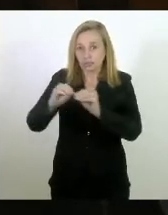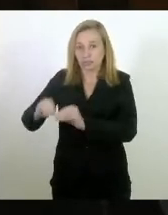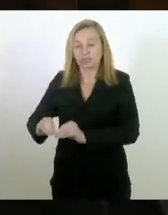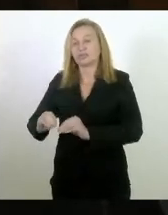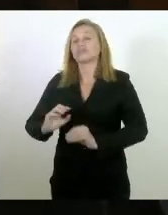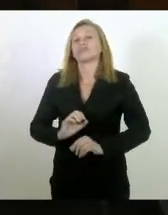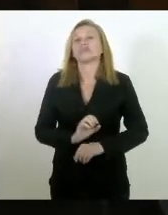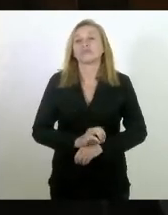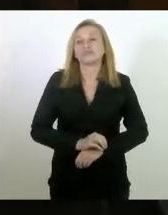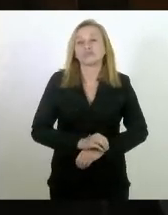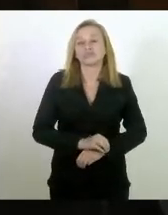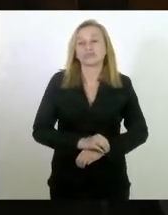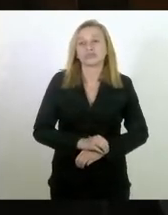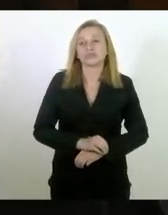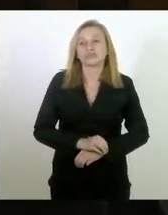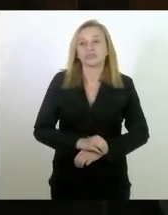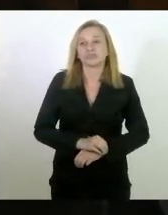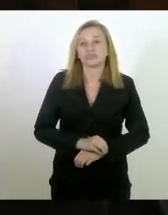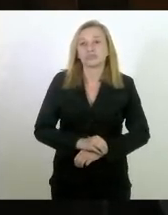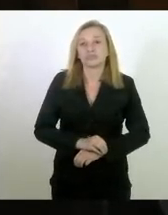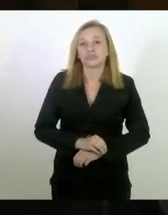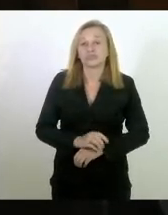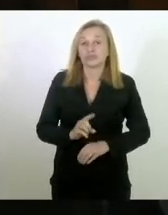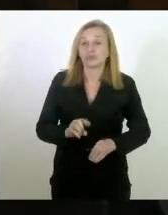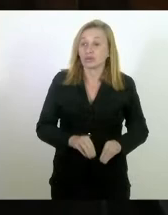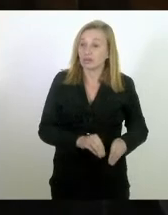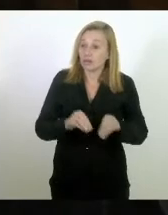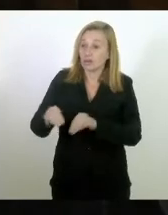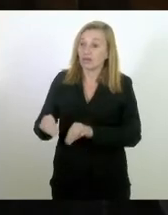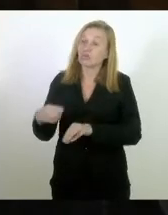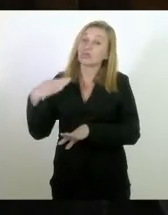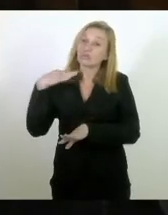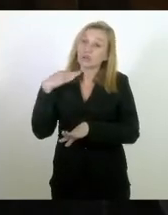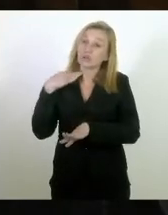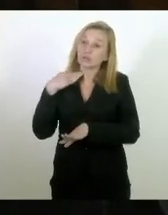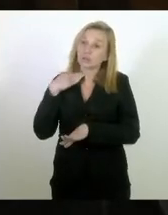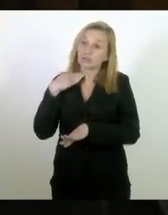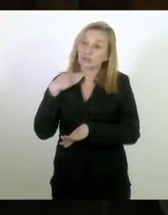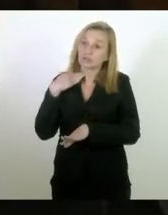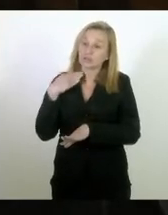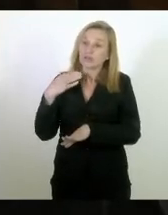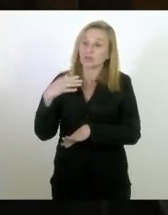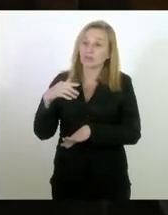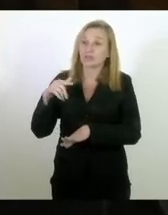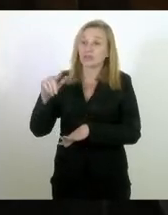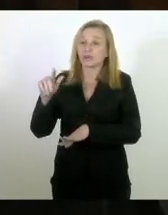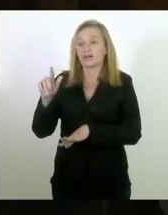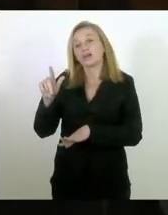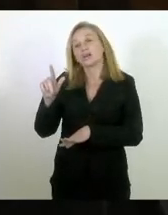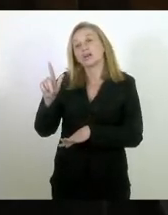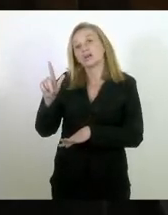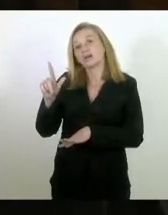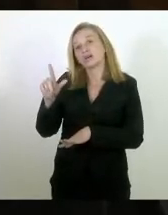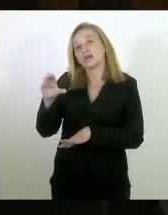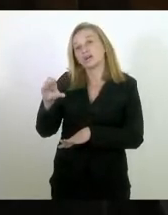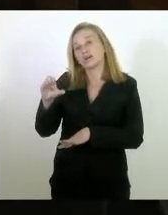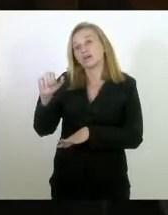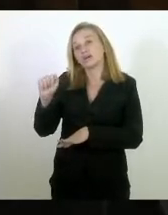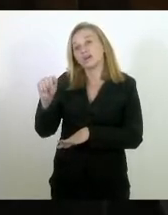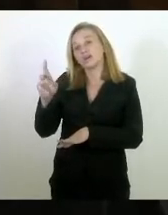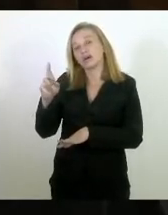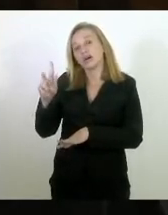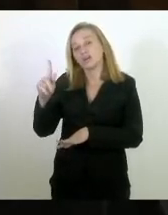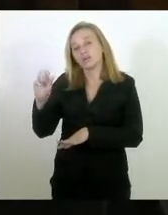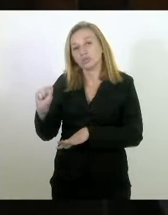e ele vai no banco de cargos é que tá sem utilização não tem